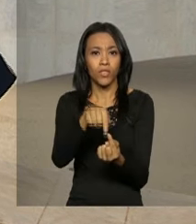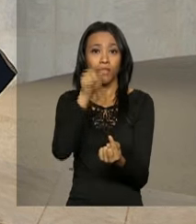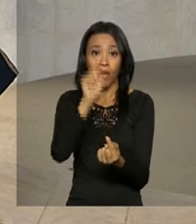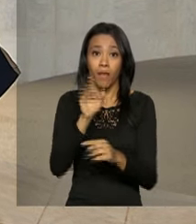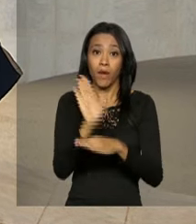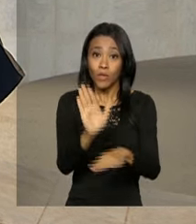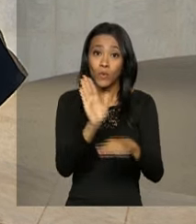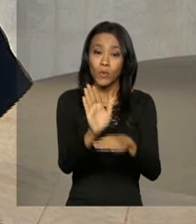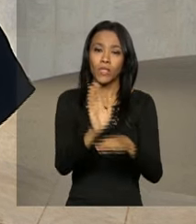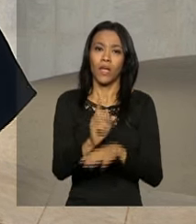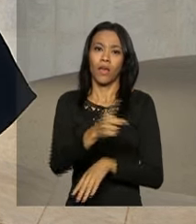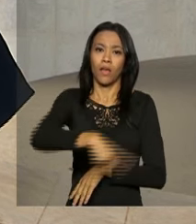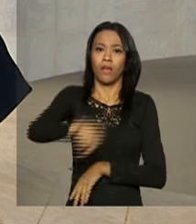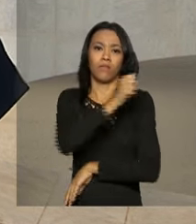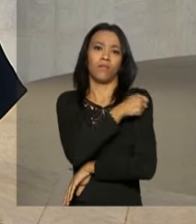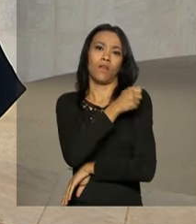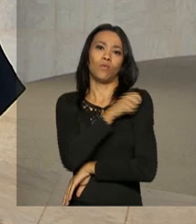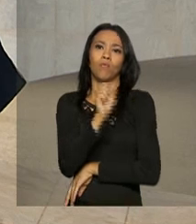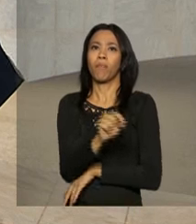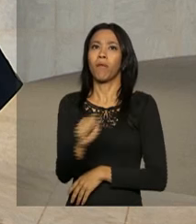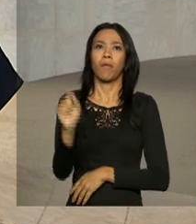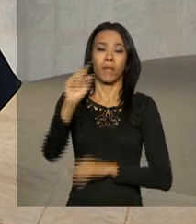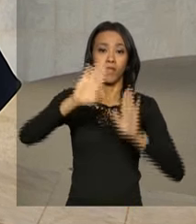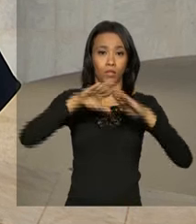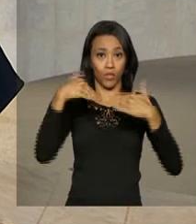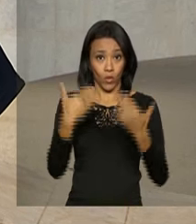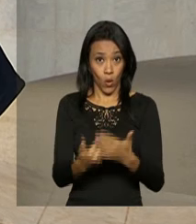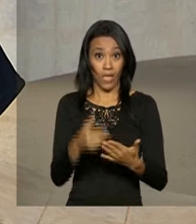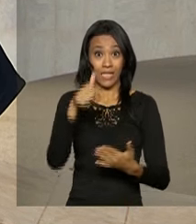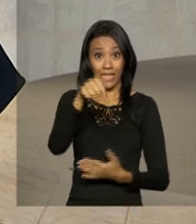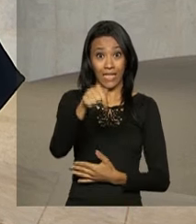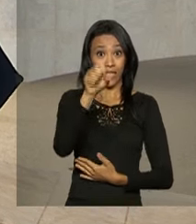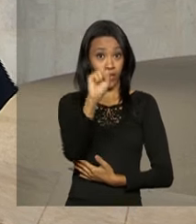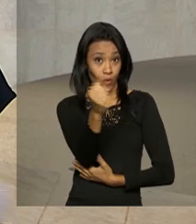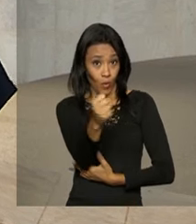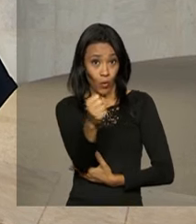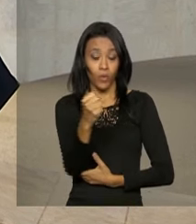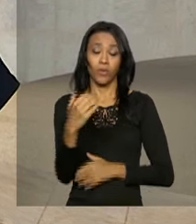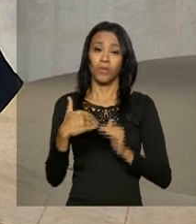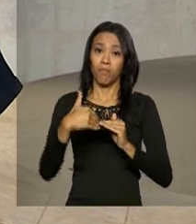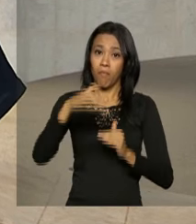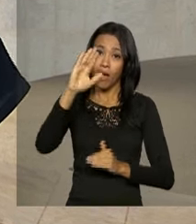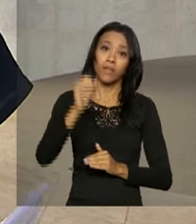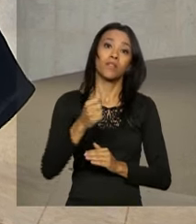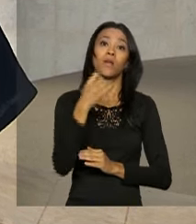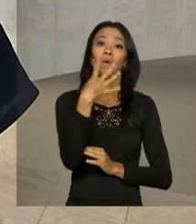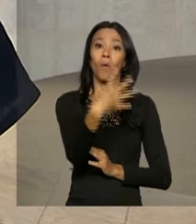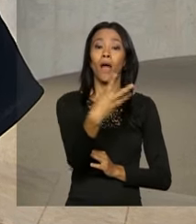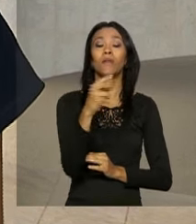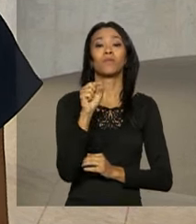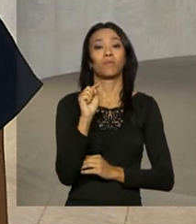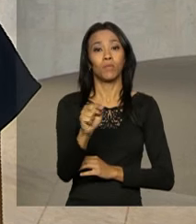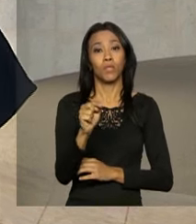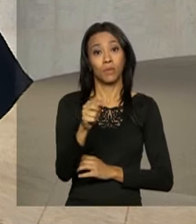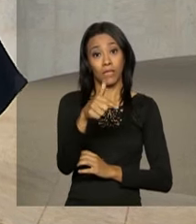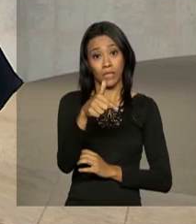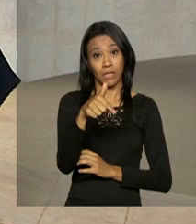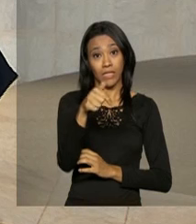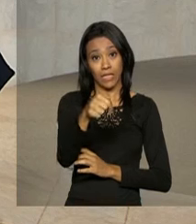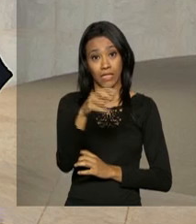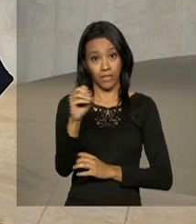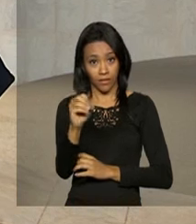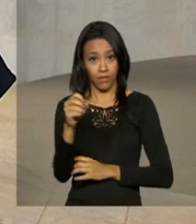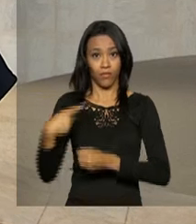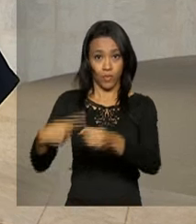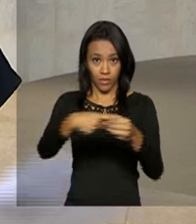dos estudantes e já está presente em 78 mil escolas de mais de 4.700 municípios. Bom, e nesta manhã